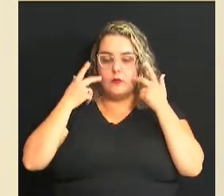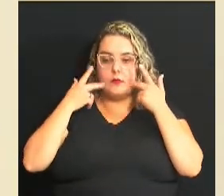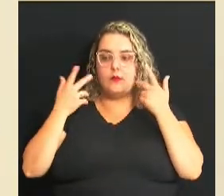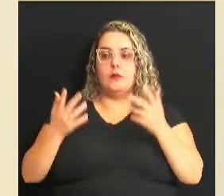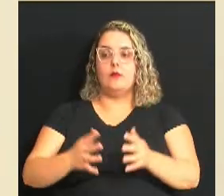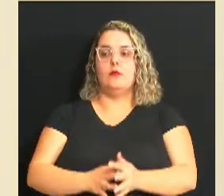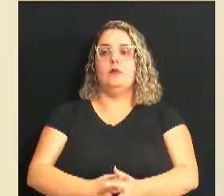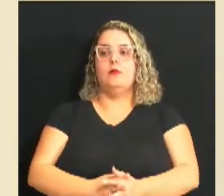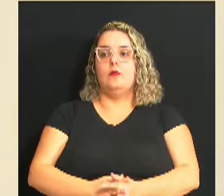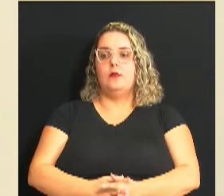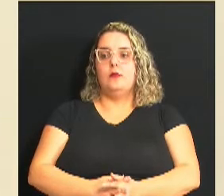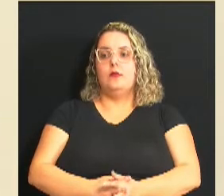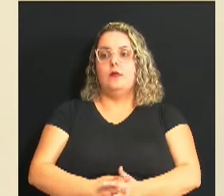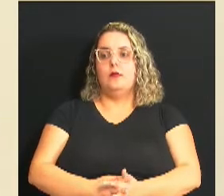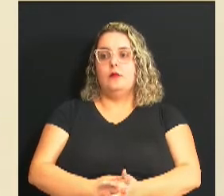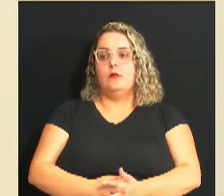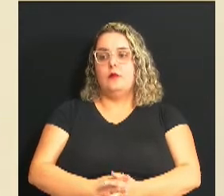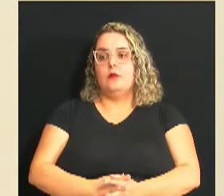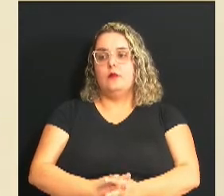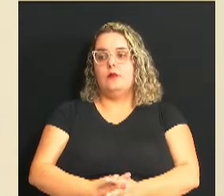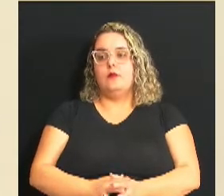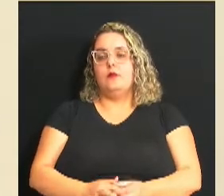e